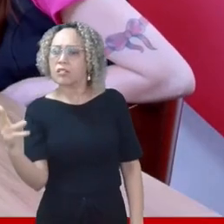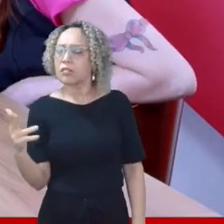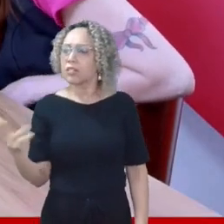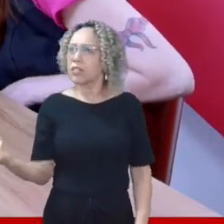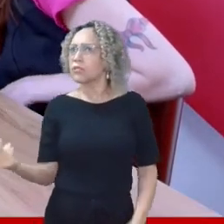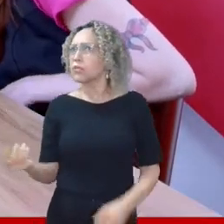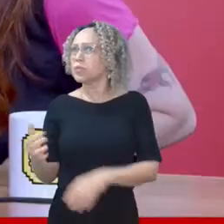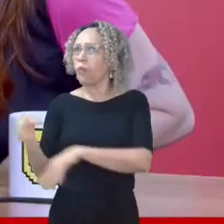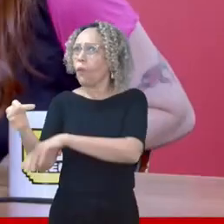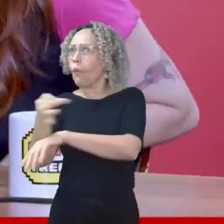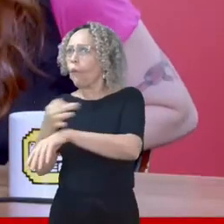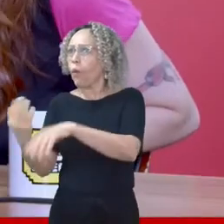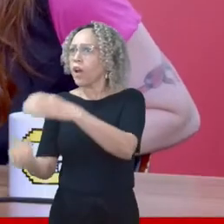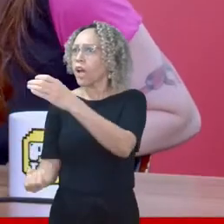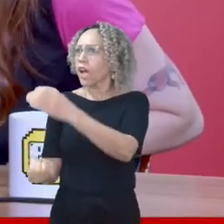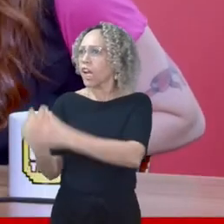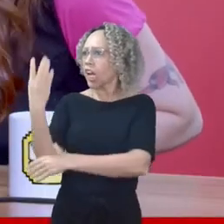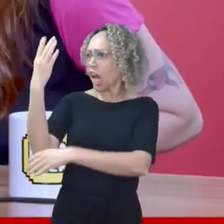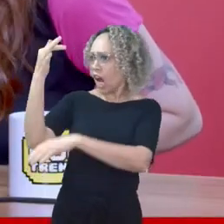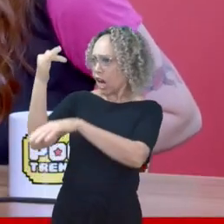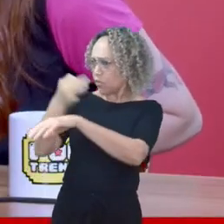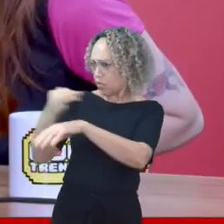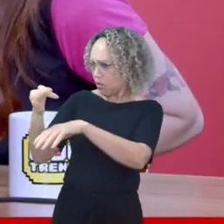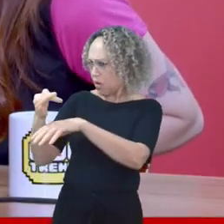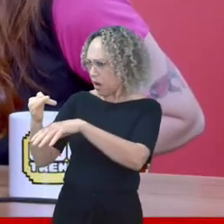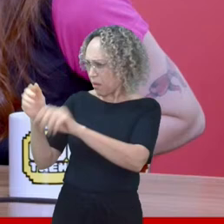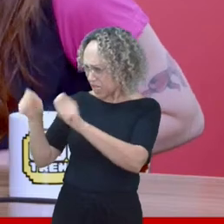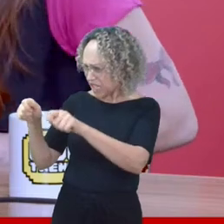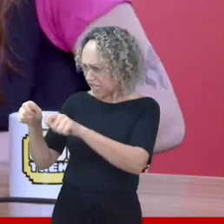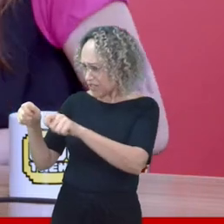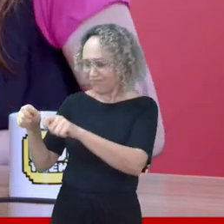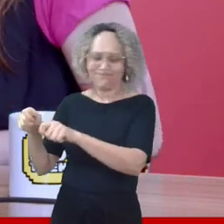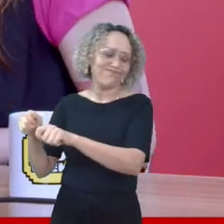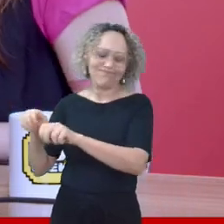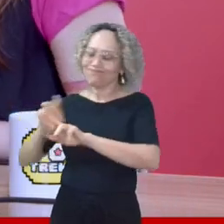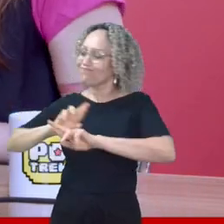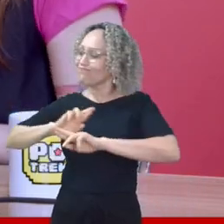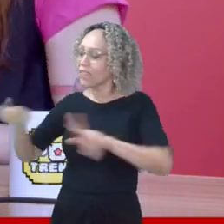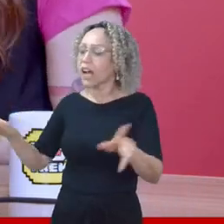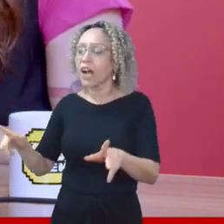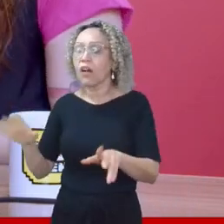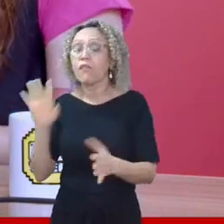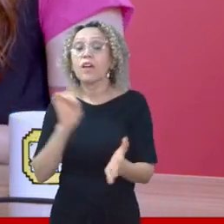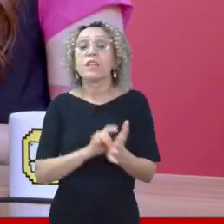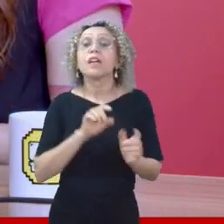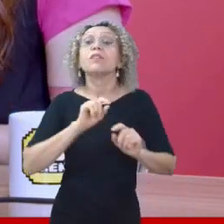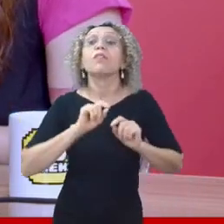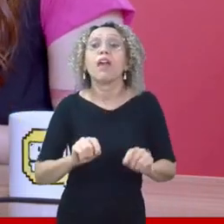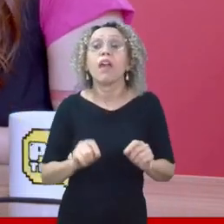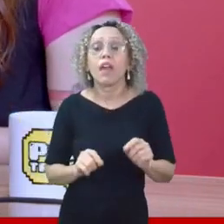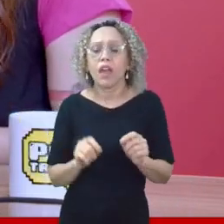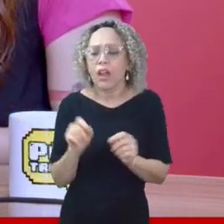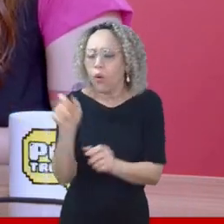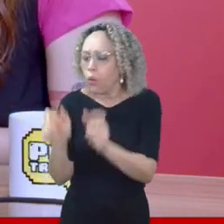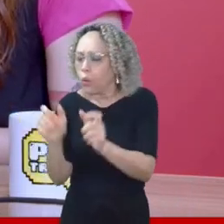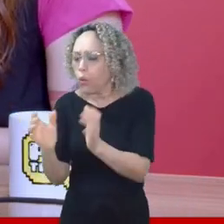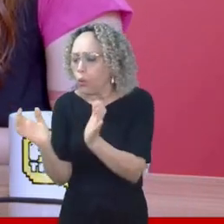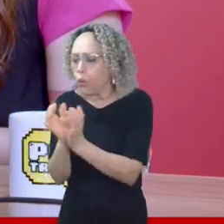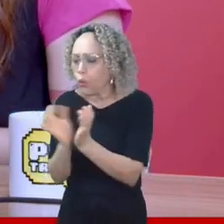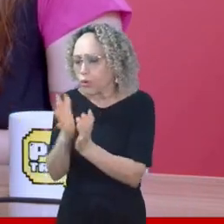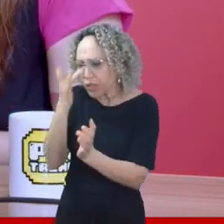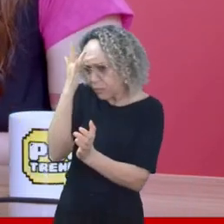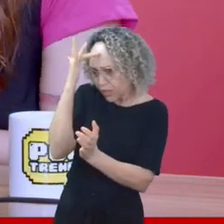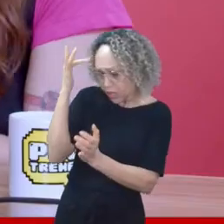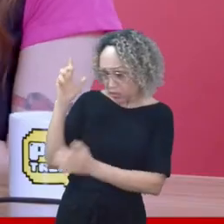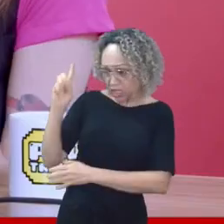algo formal, criado porque precisa ter. E, na verdade, não. Foi um grupo que se reuniu